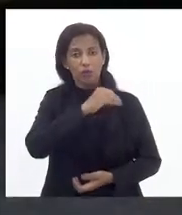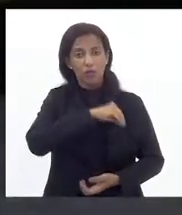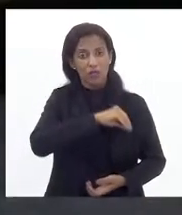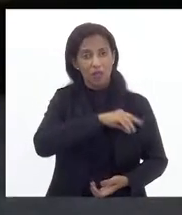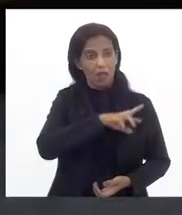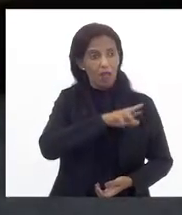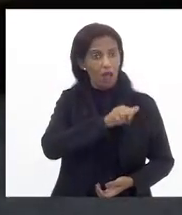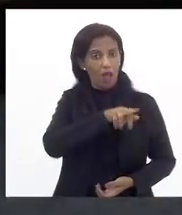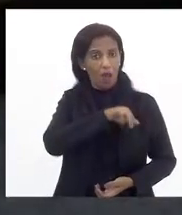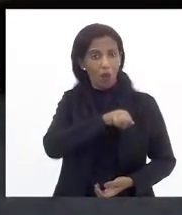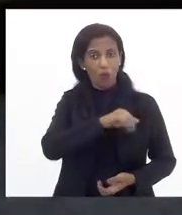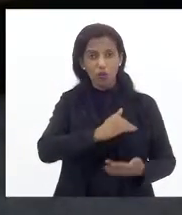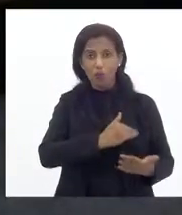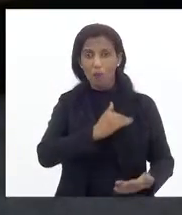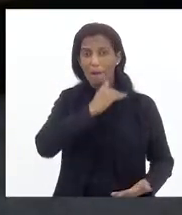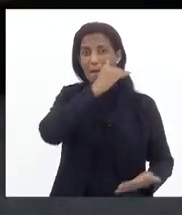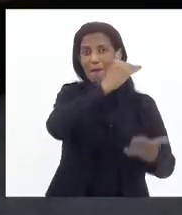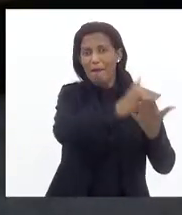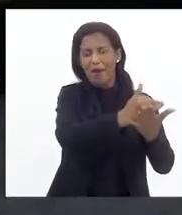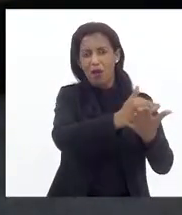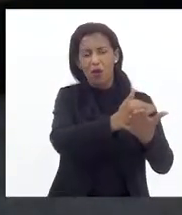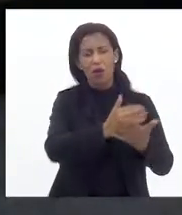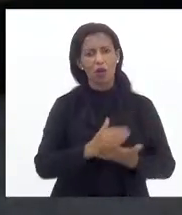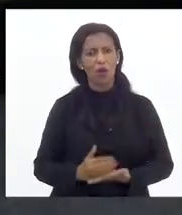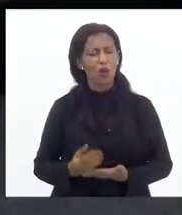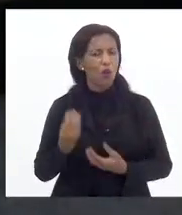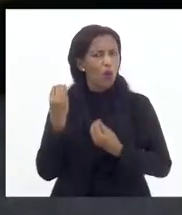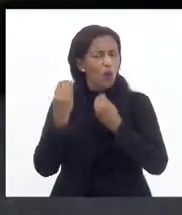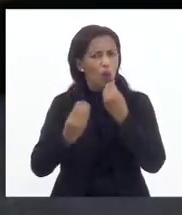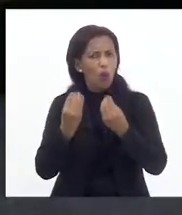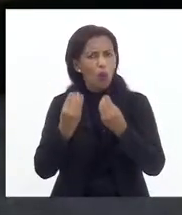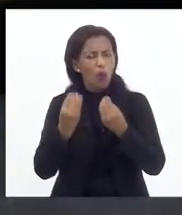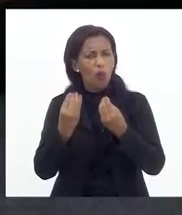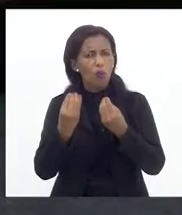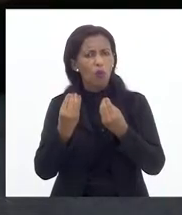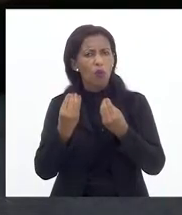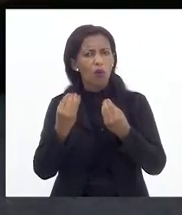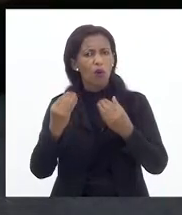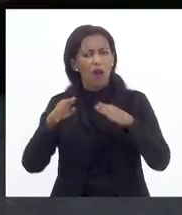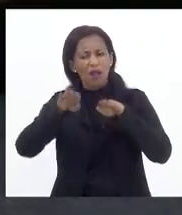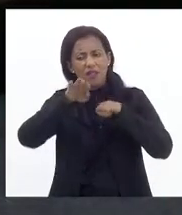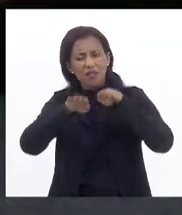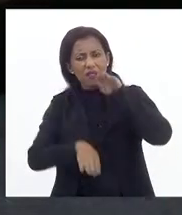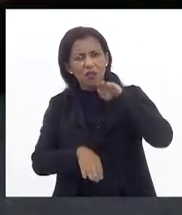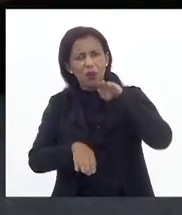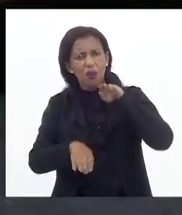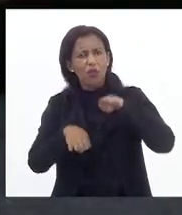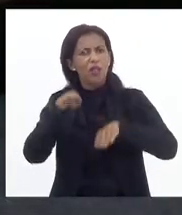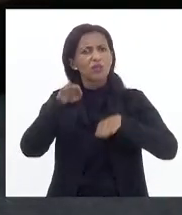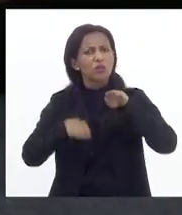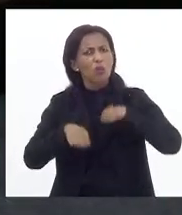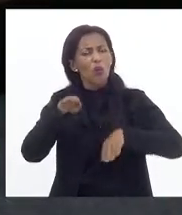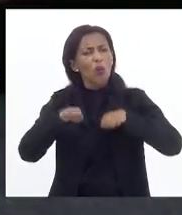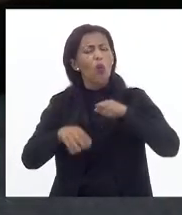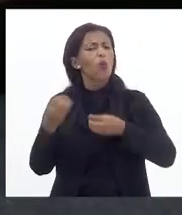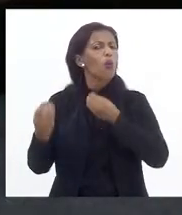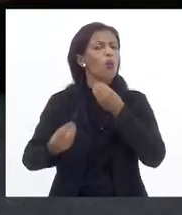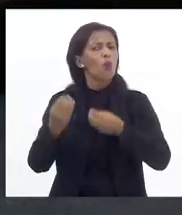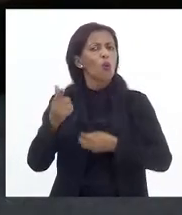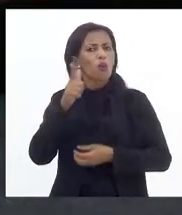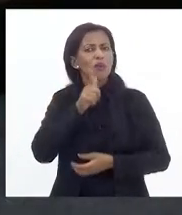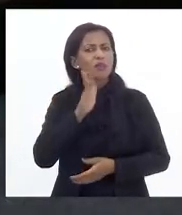foi o maior possível como a gente vai combater as desigualdades sociais econômicas